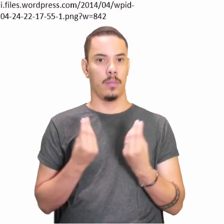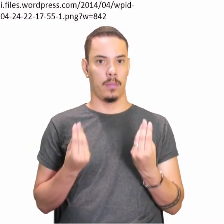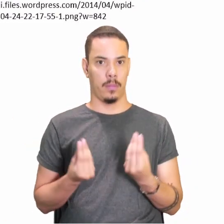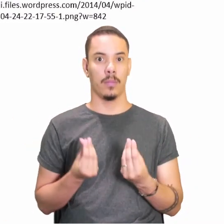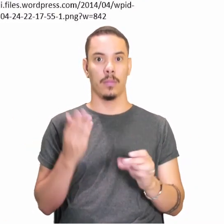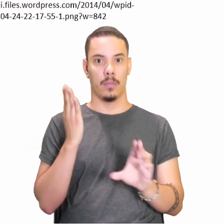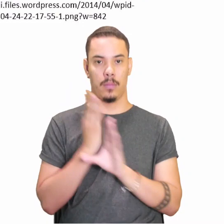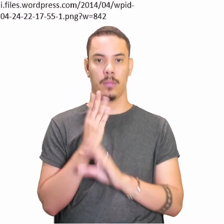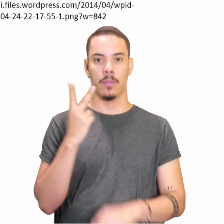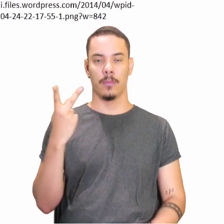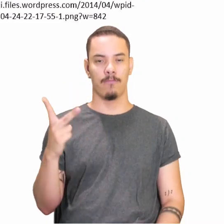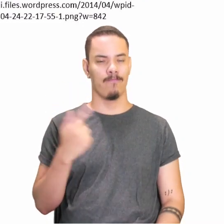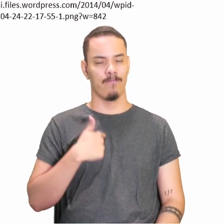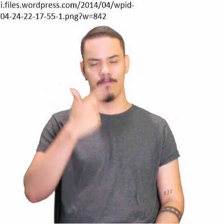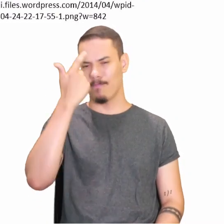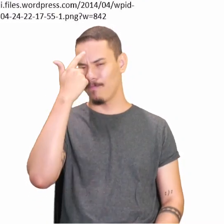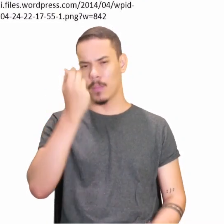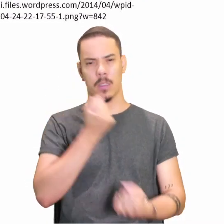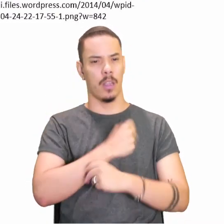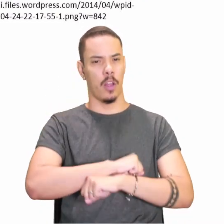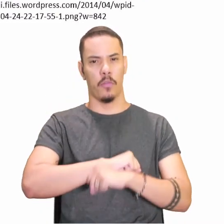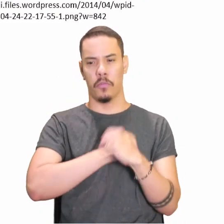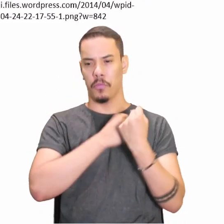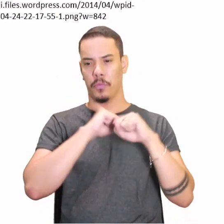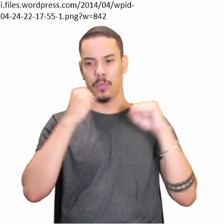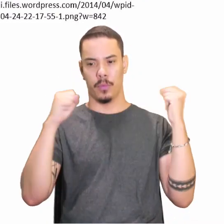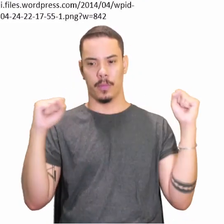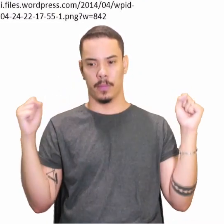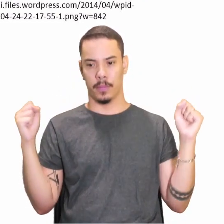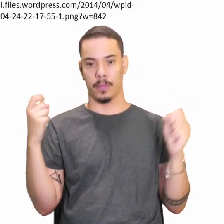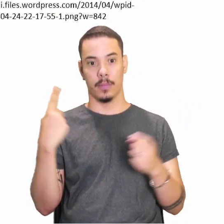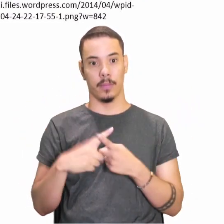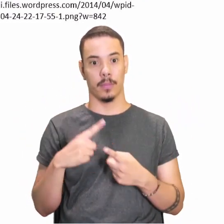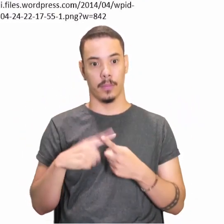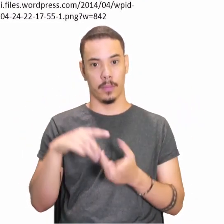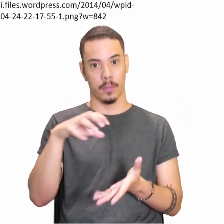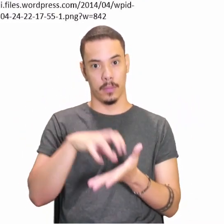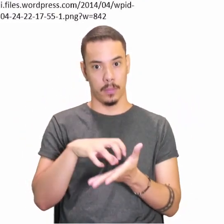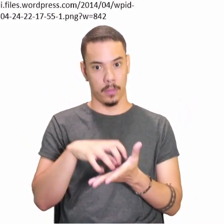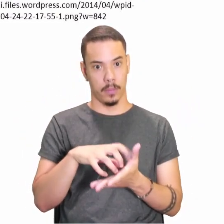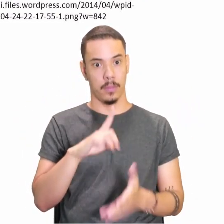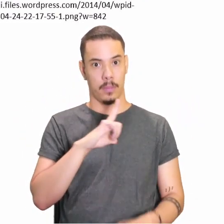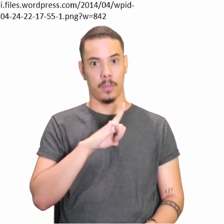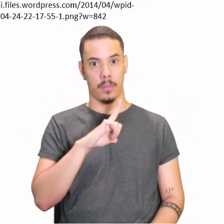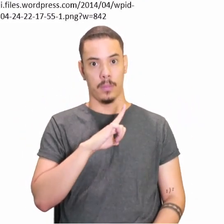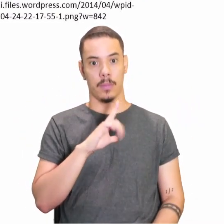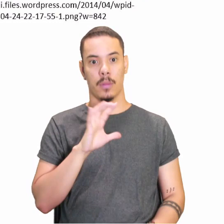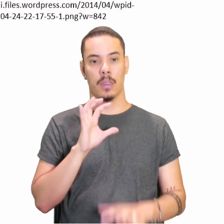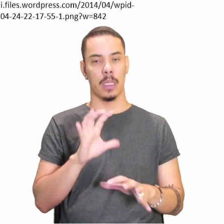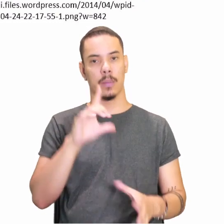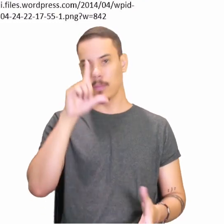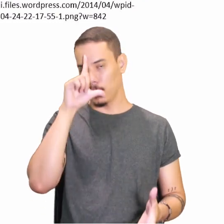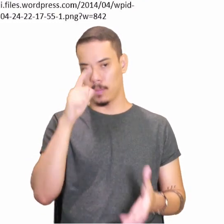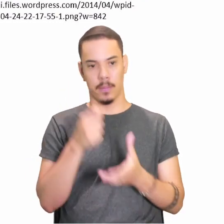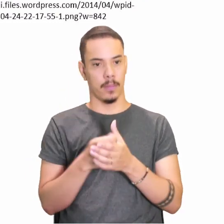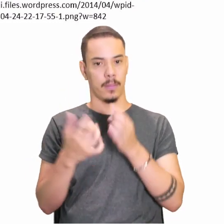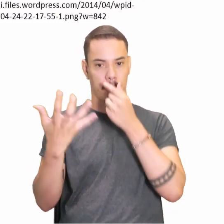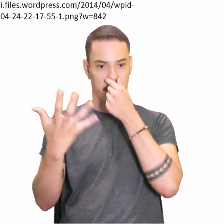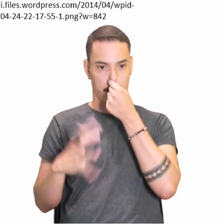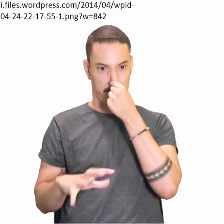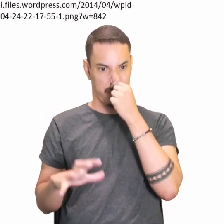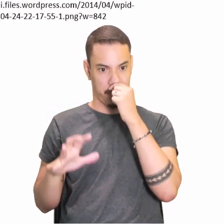ela. Revoltado com a situação em que sua aldeia se encontra, Quiricu decide que não quer ficar